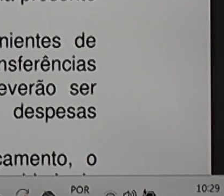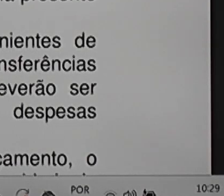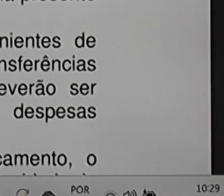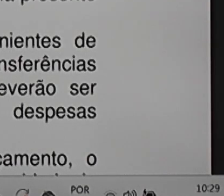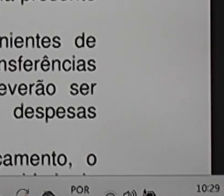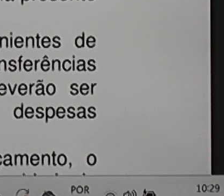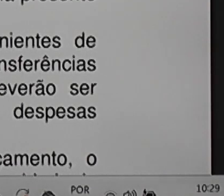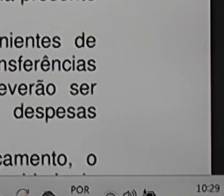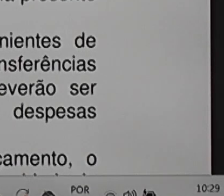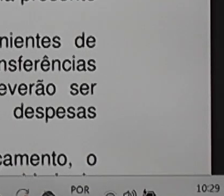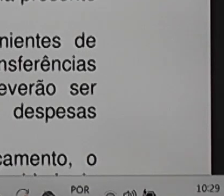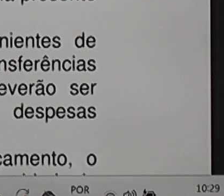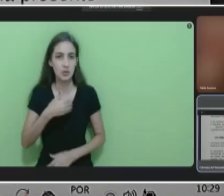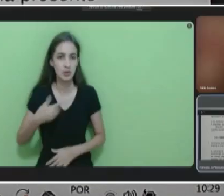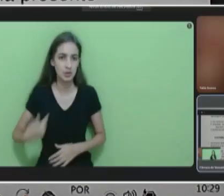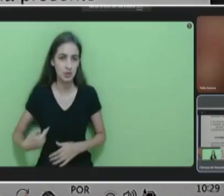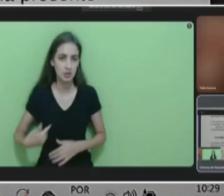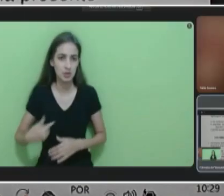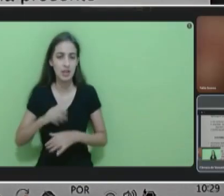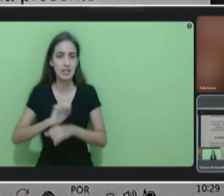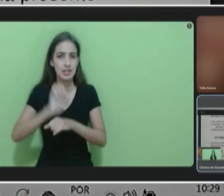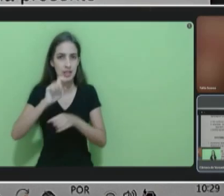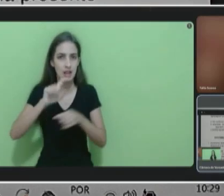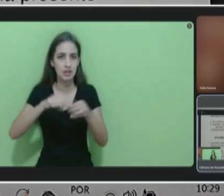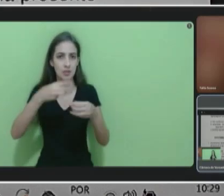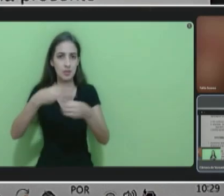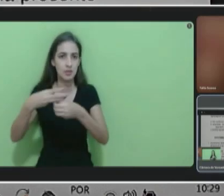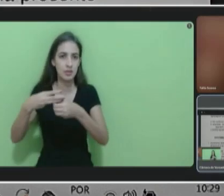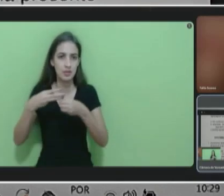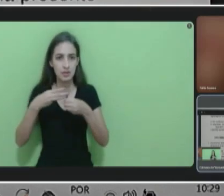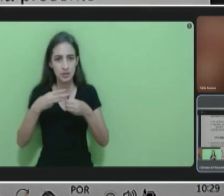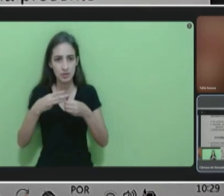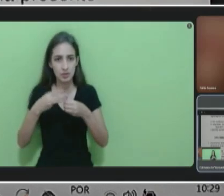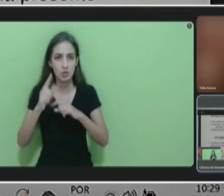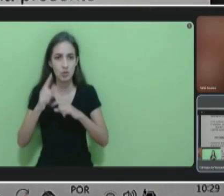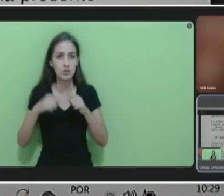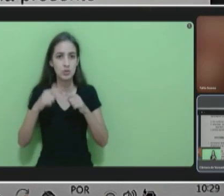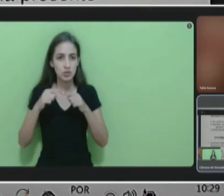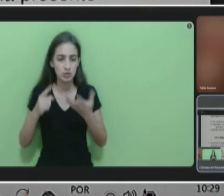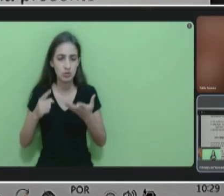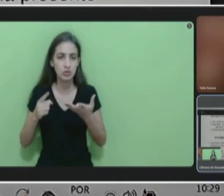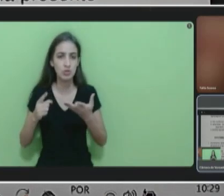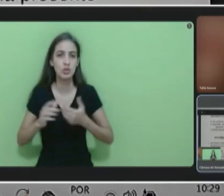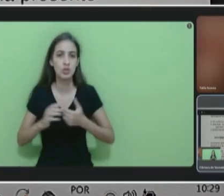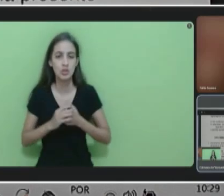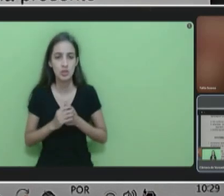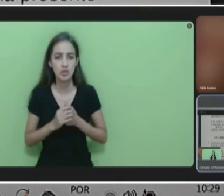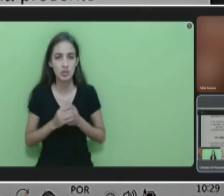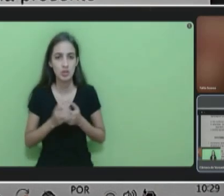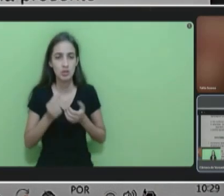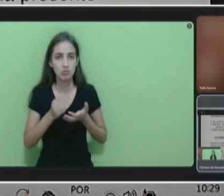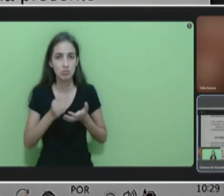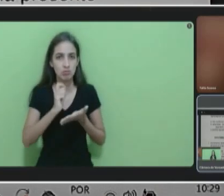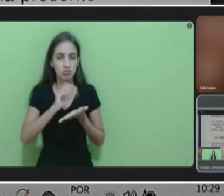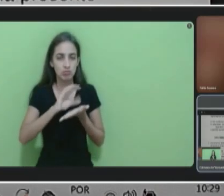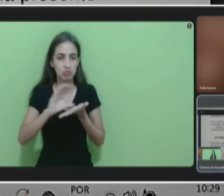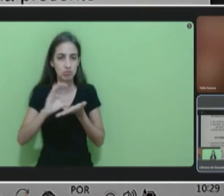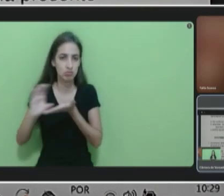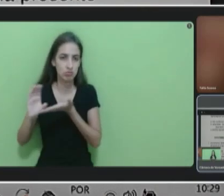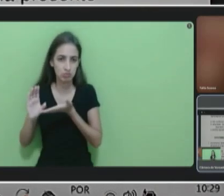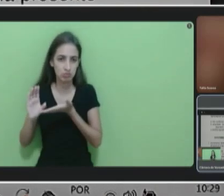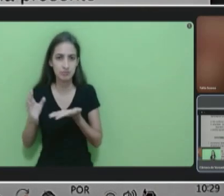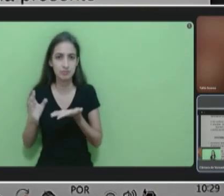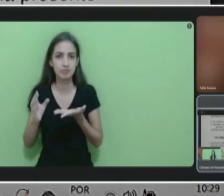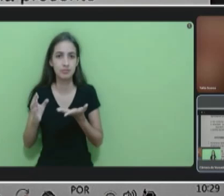da União, Estados e municípios destinado à cobertura de despesas de natureza institucional de outros entes